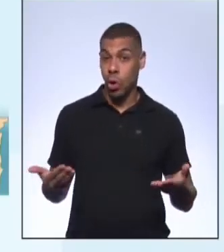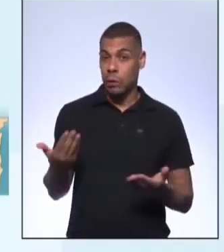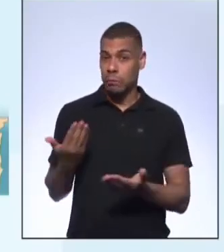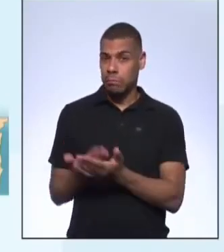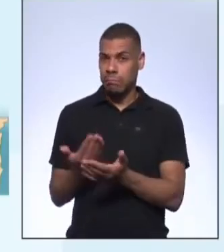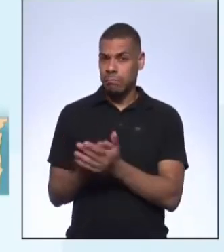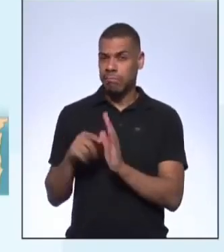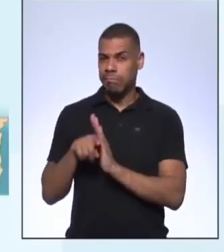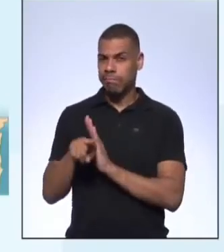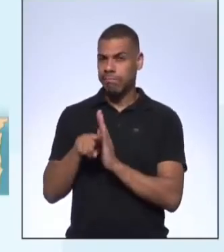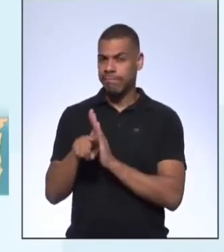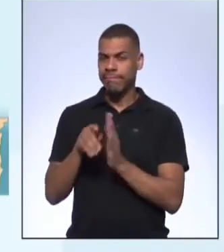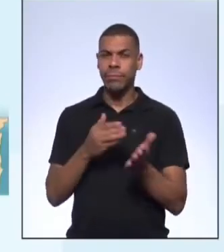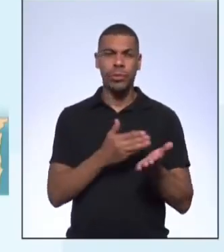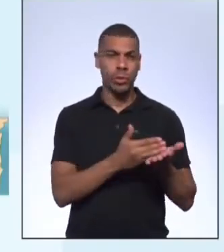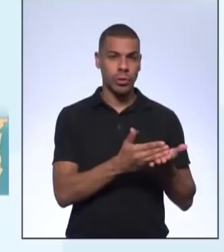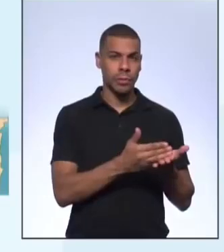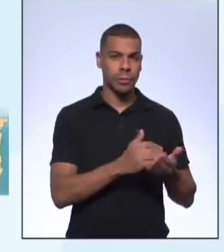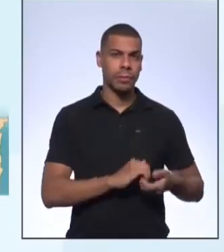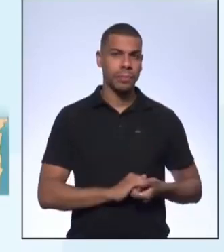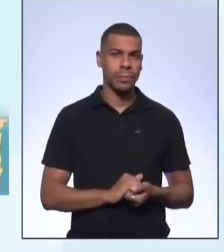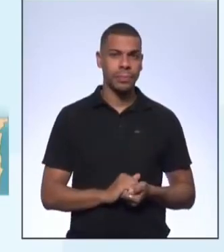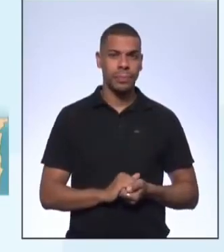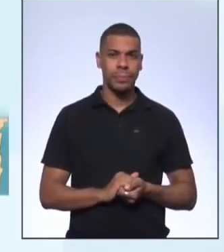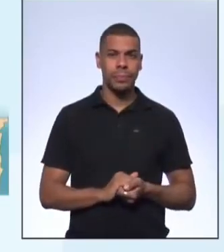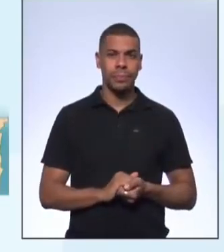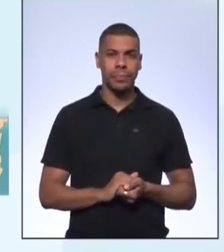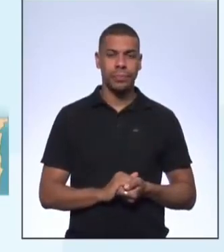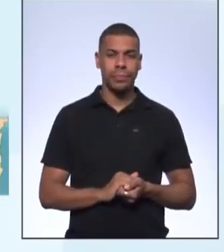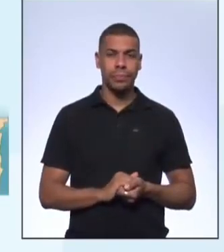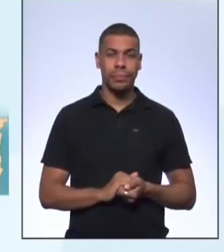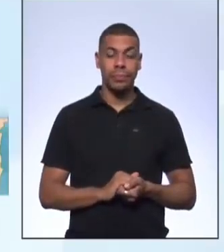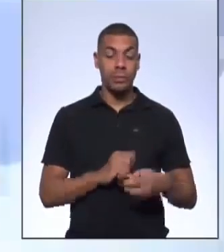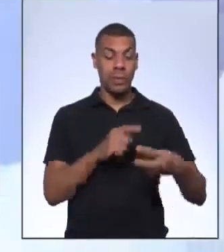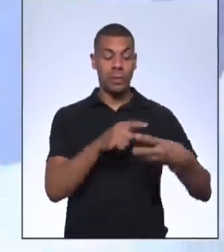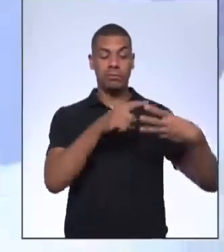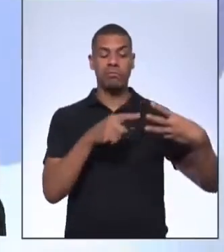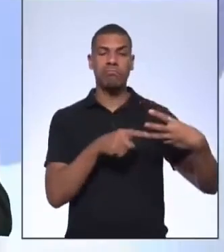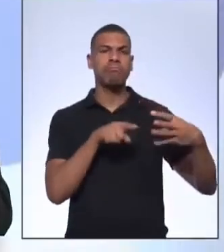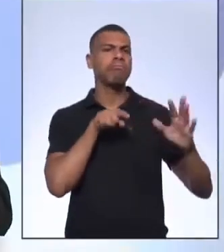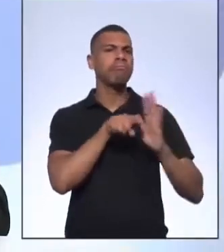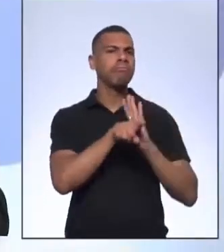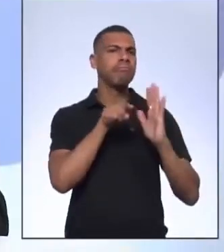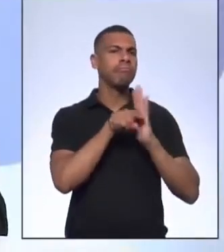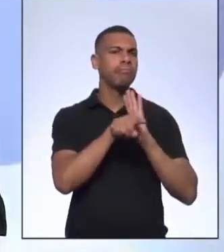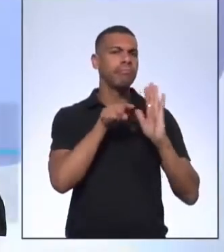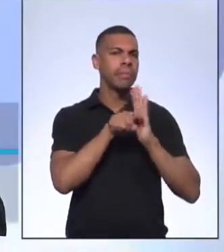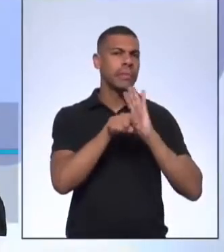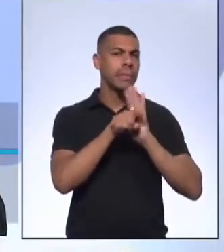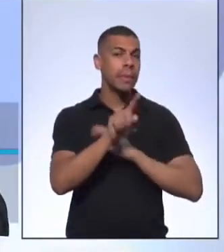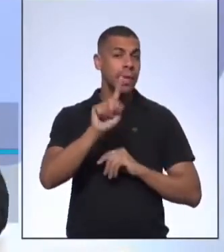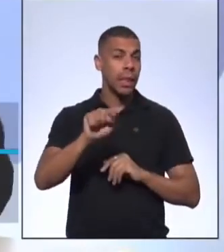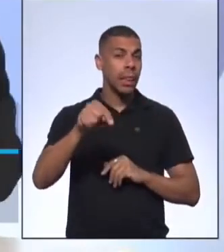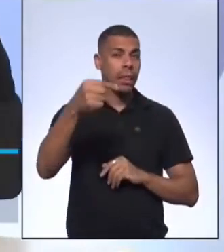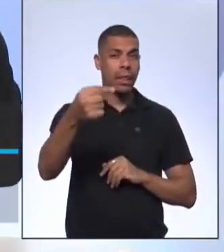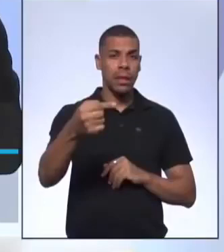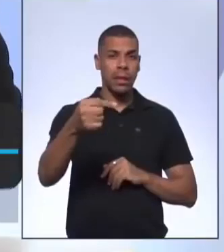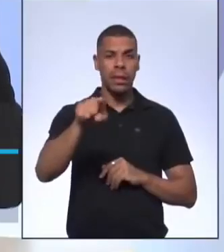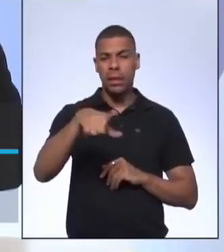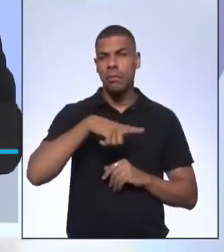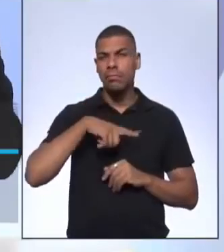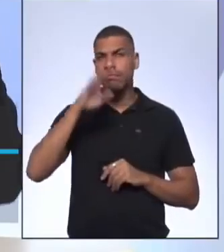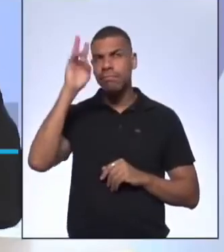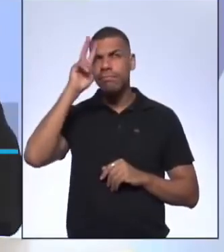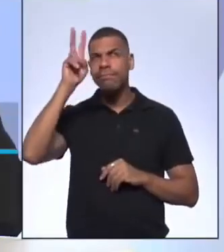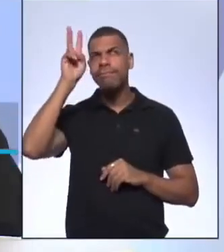de caso iniciando nós vamos iniciar com 3 questionamentos. Depois desses 3 questionamentos é para vocês já